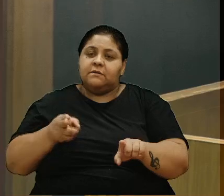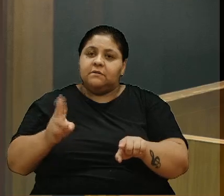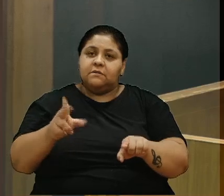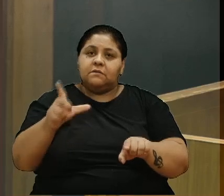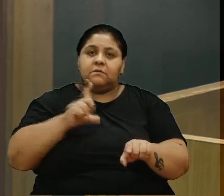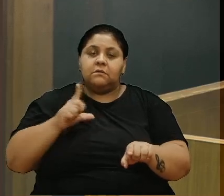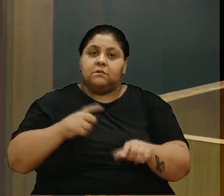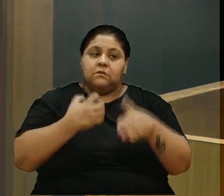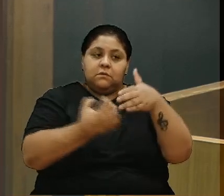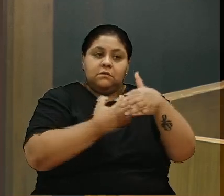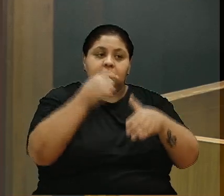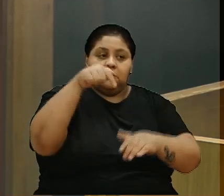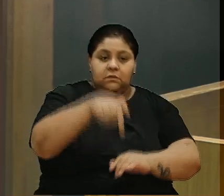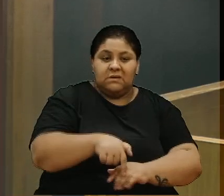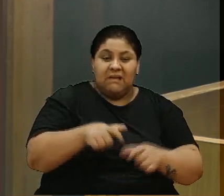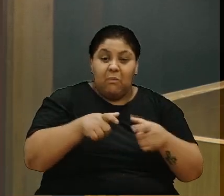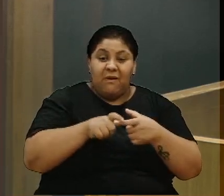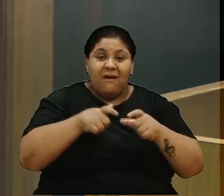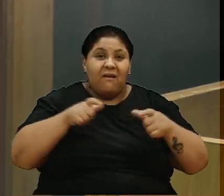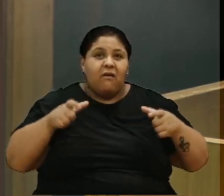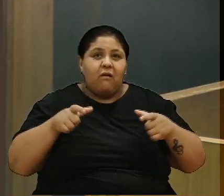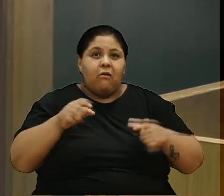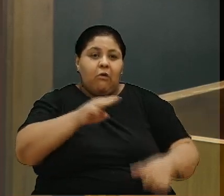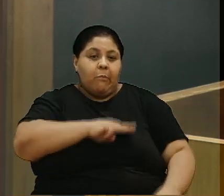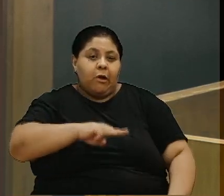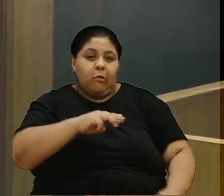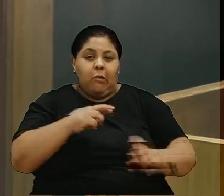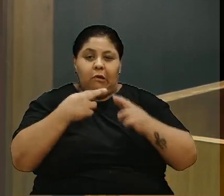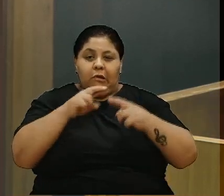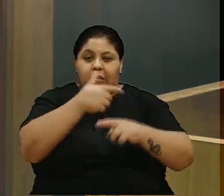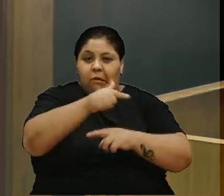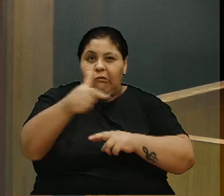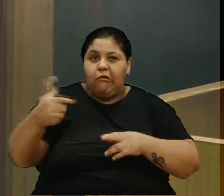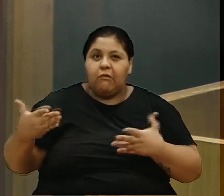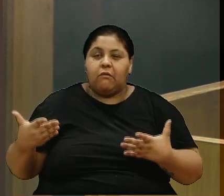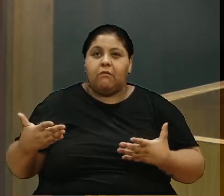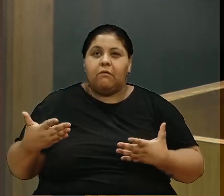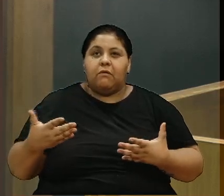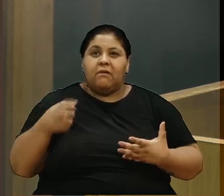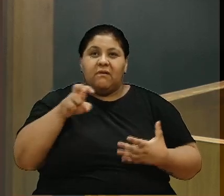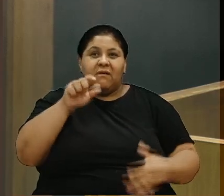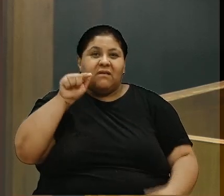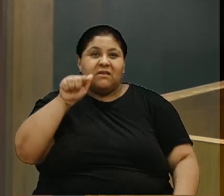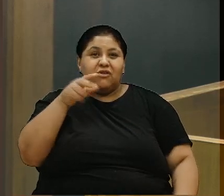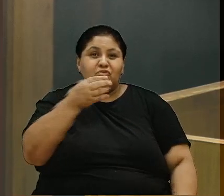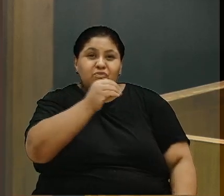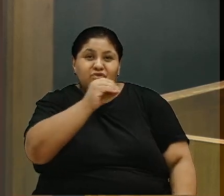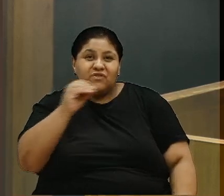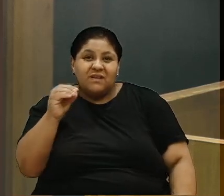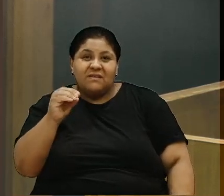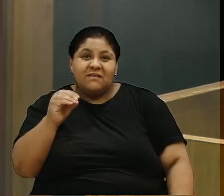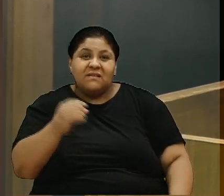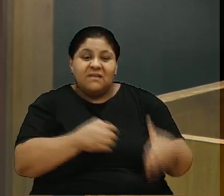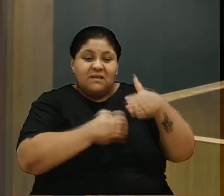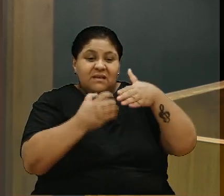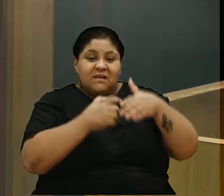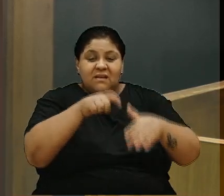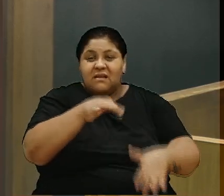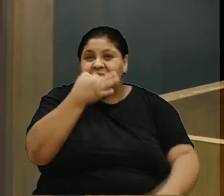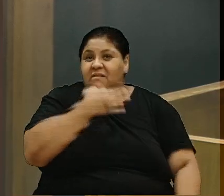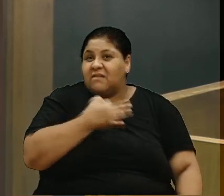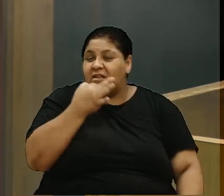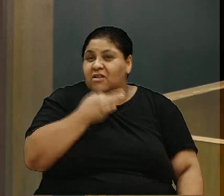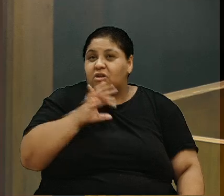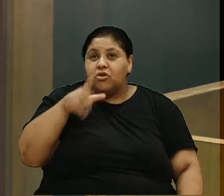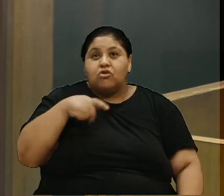temos empresas aqui, empresas grandiosas, Marco Polo, Randon, entre outras, 5.200 empresas aqui em Caxias do Sul, praticamente